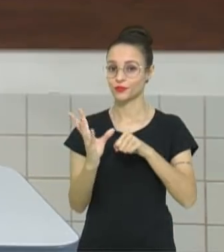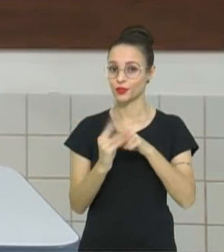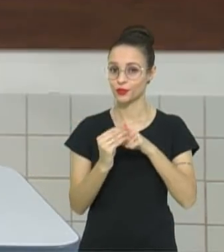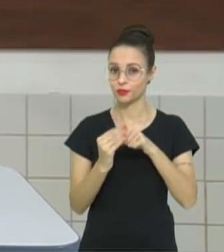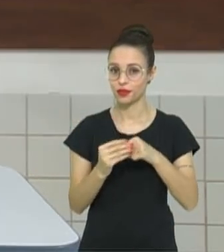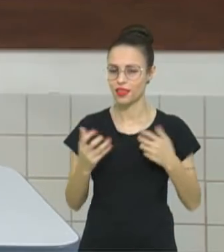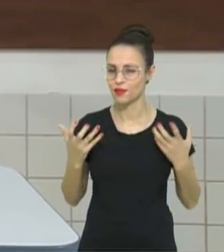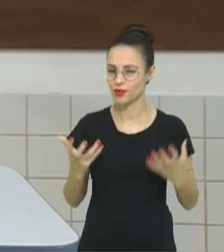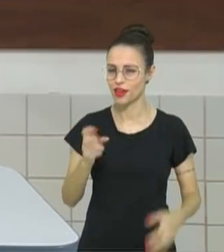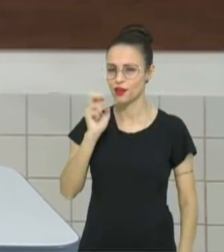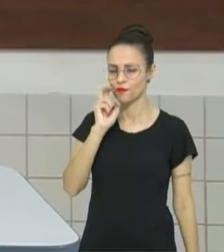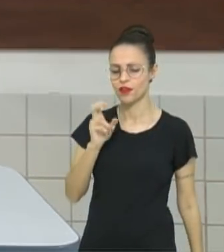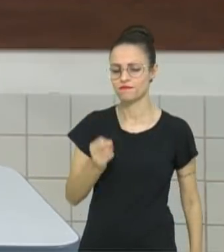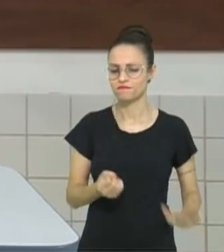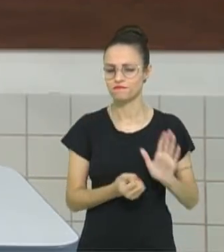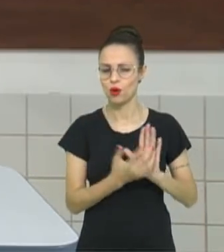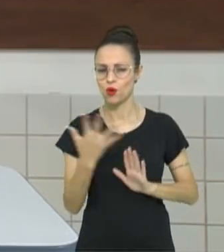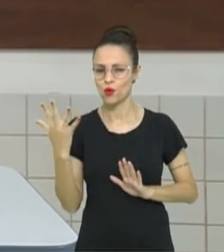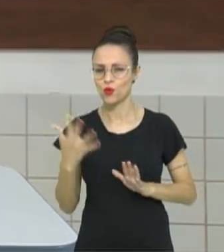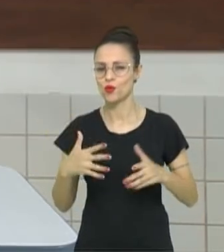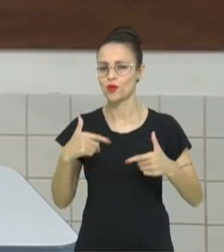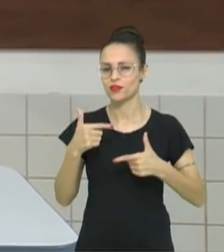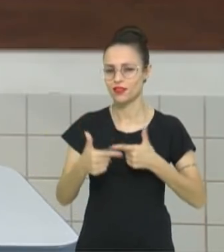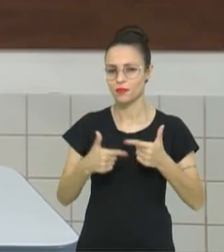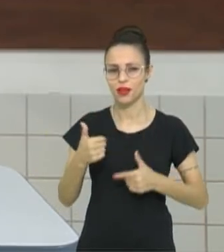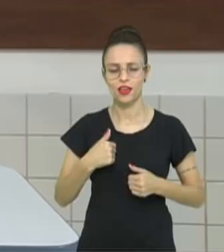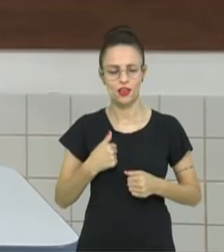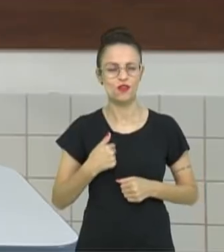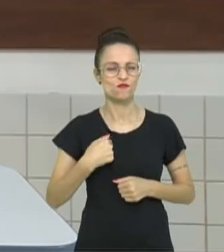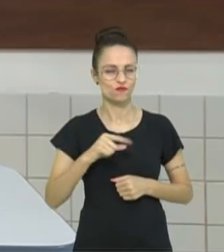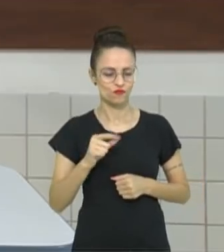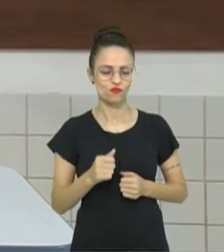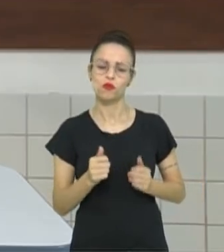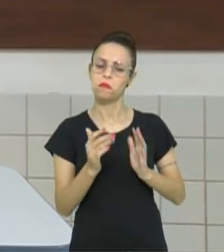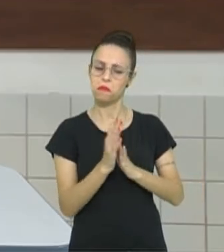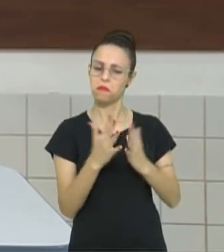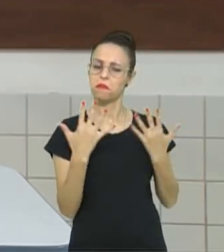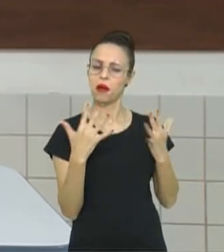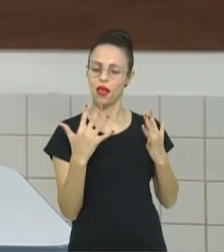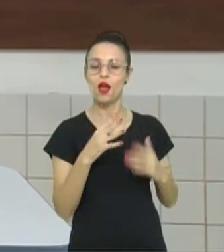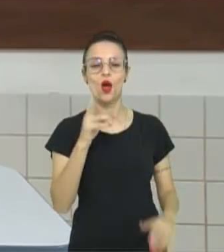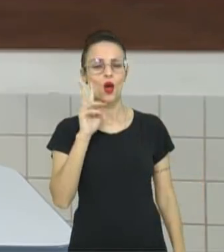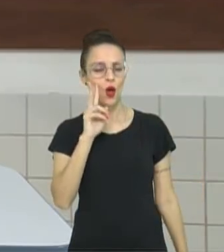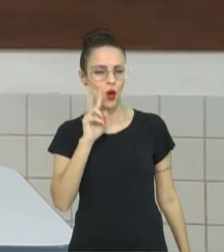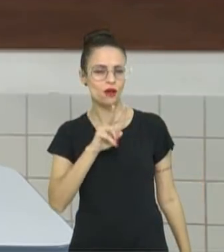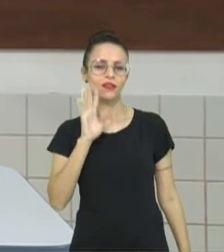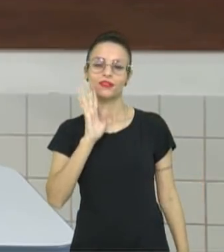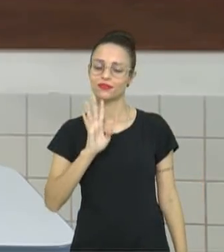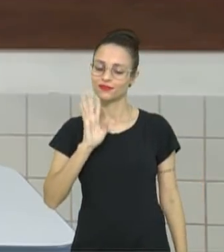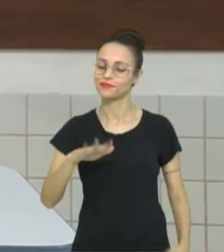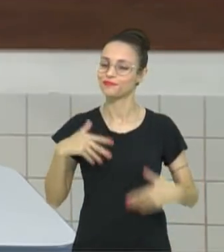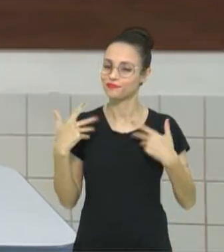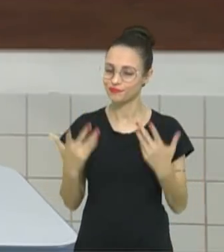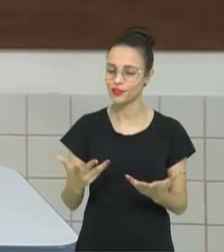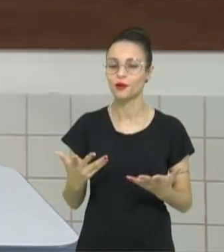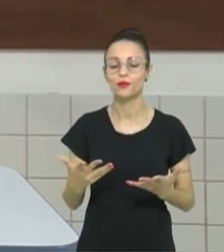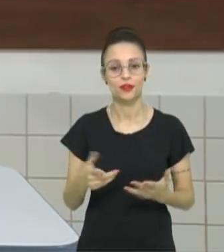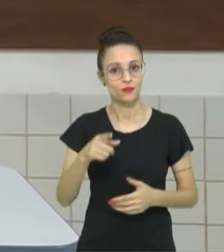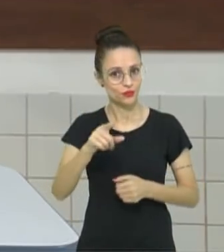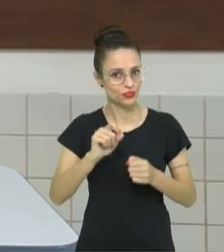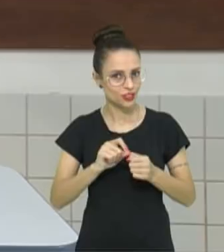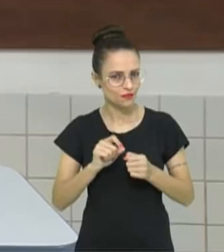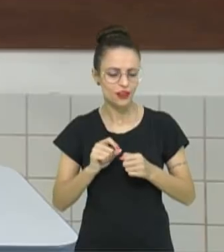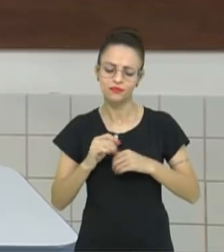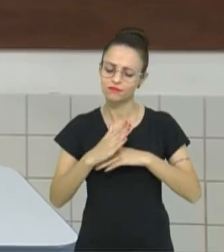ver muitos trabalhos lá para mim elogiar vocês, para dizer, olha aí que bacana, né? Então, faça com